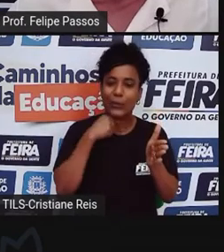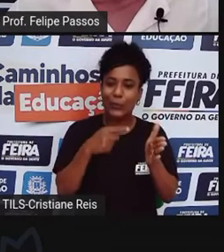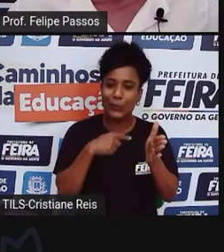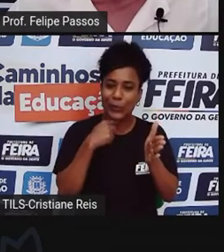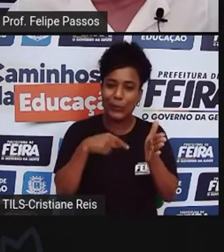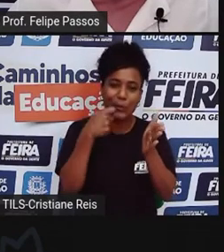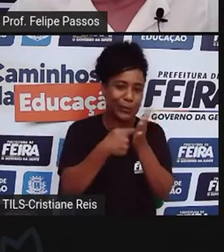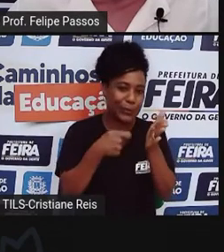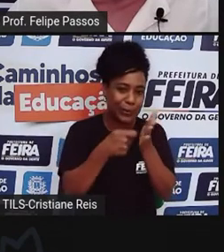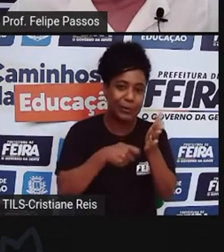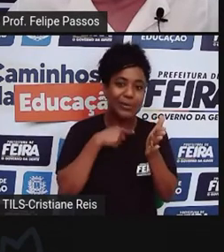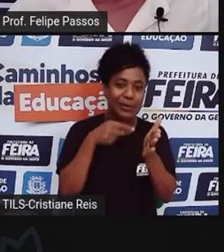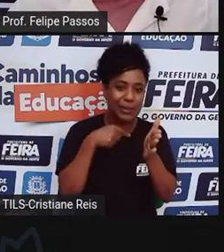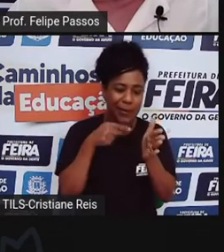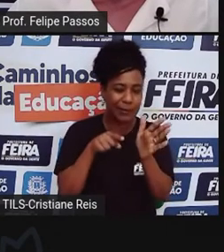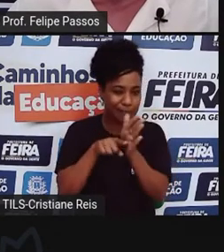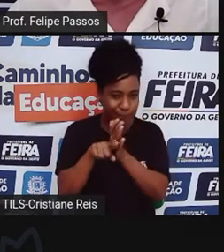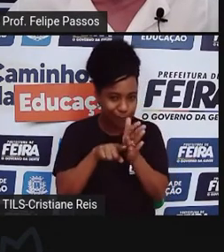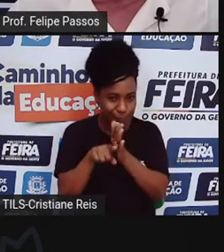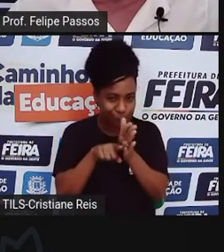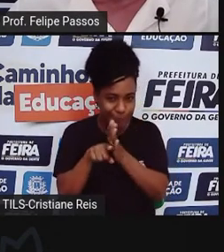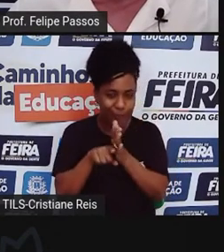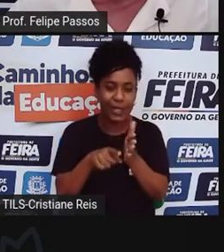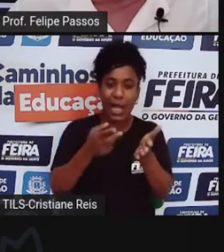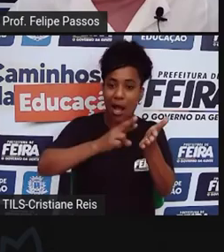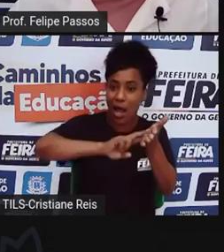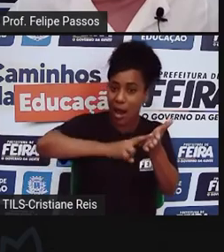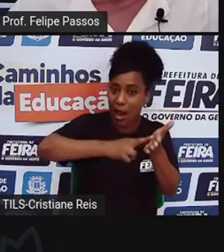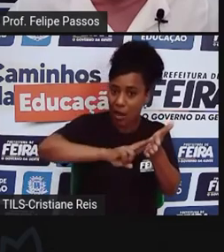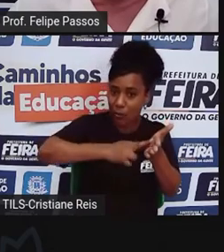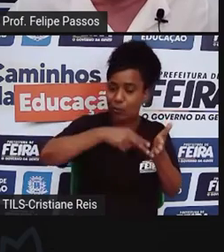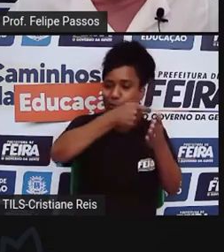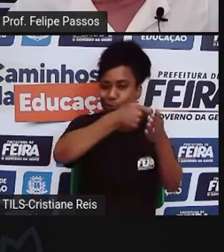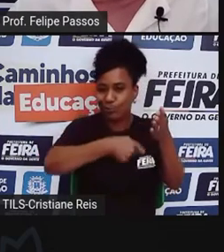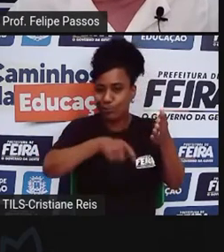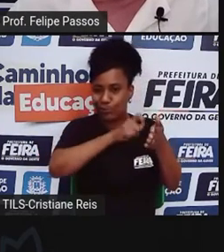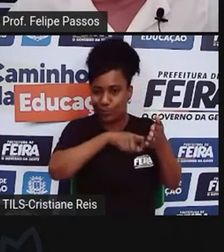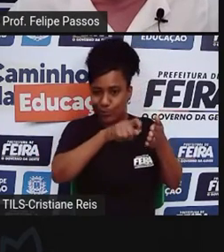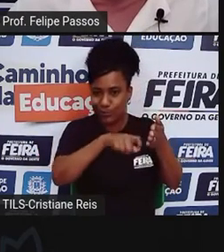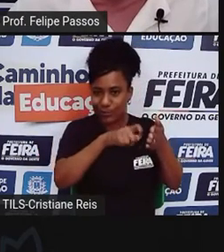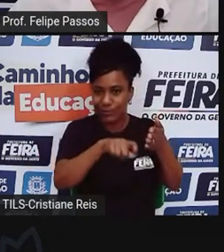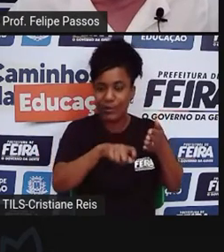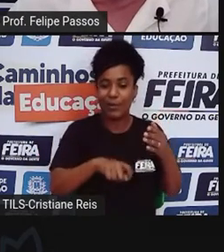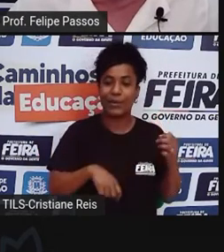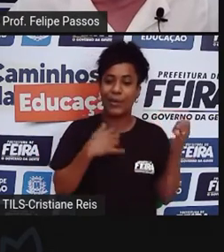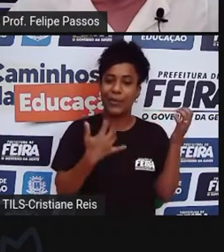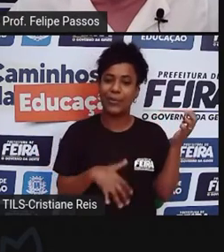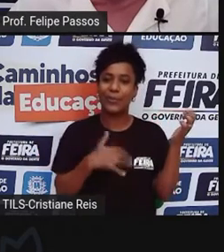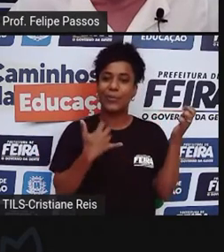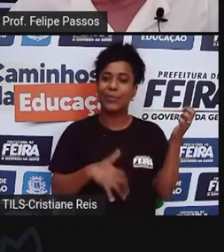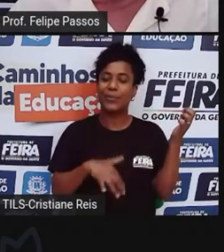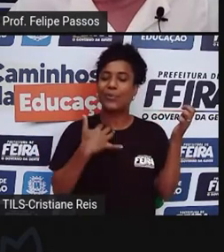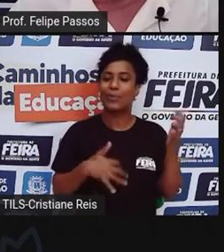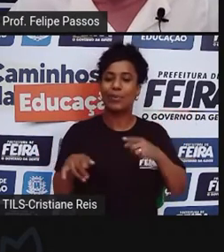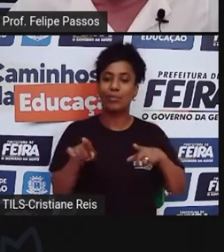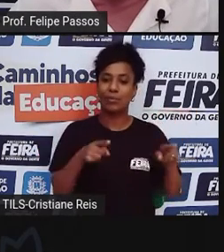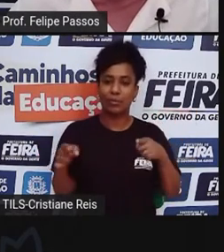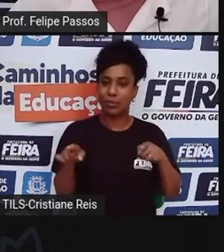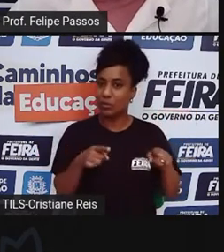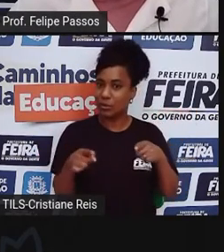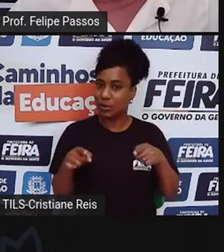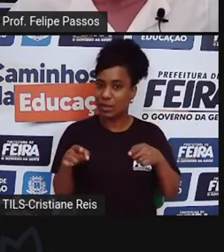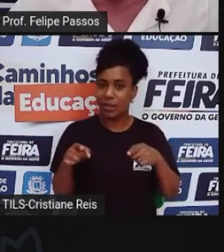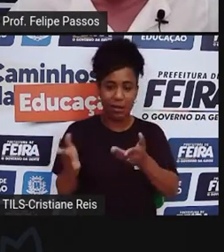tempo inteiro, uma pesquisa, você tem que estar acompanhando os relatórios, porque não é assim dizer, eu vou tocar uma música e é terapia. Não.